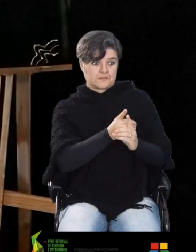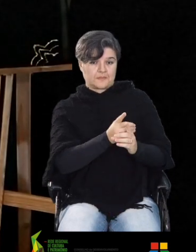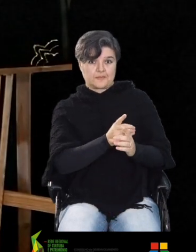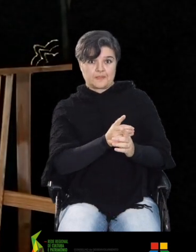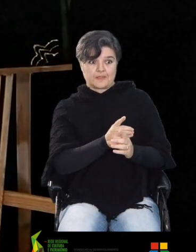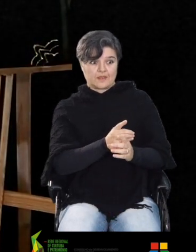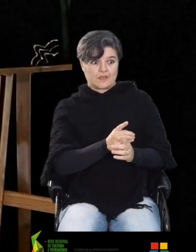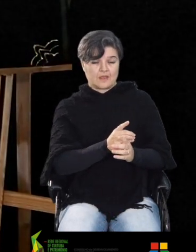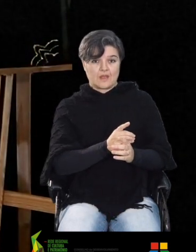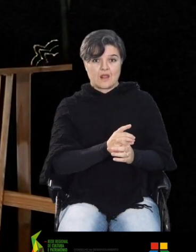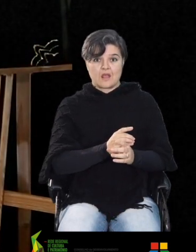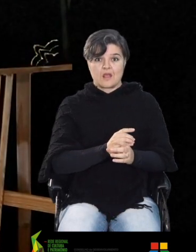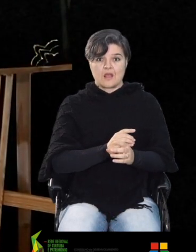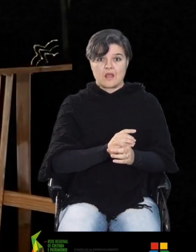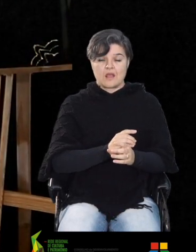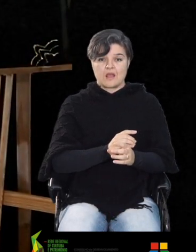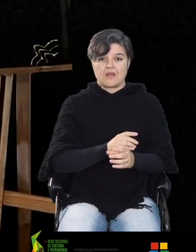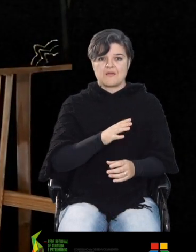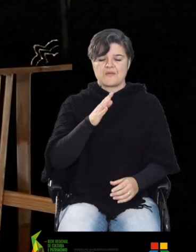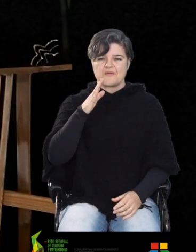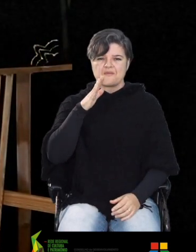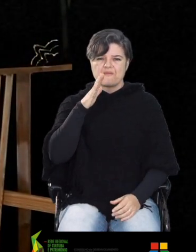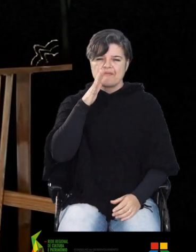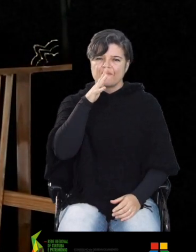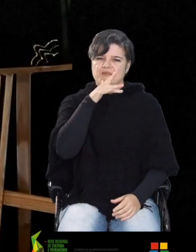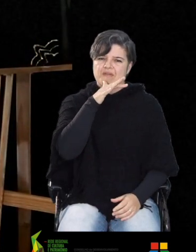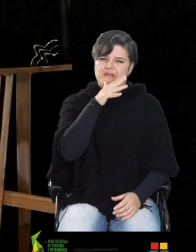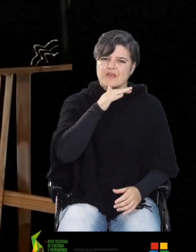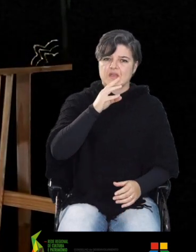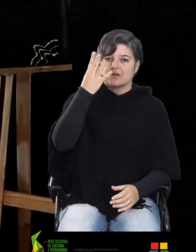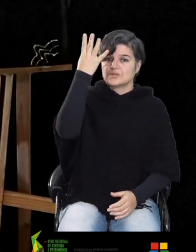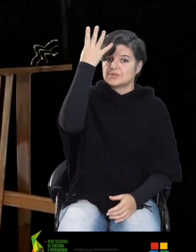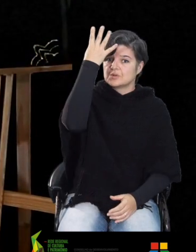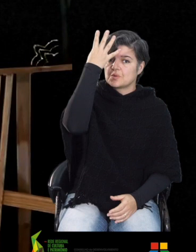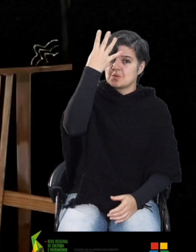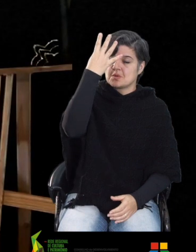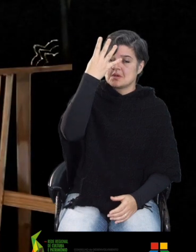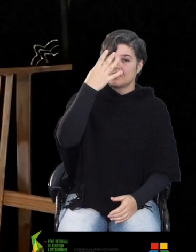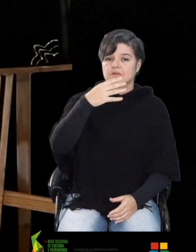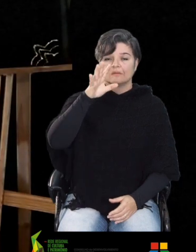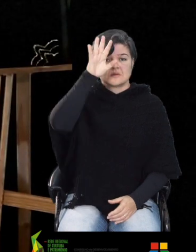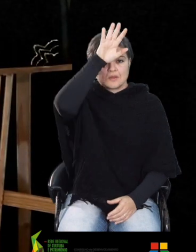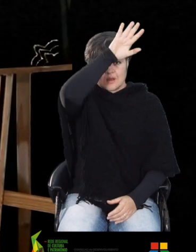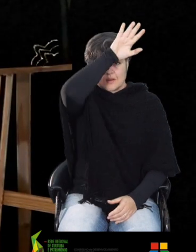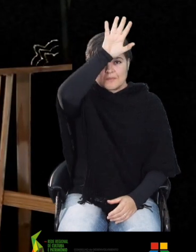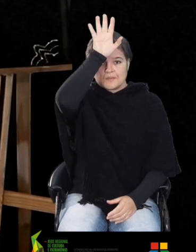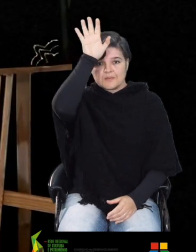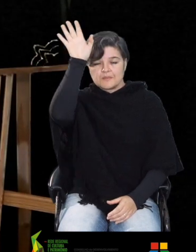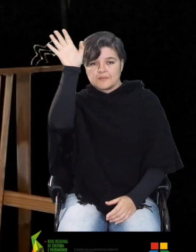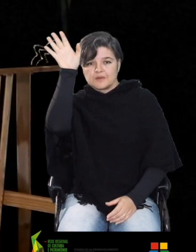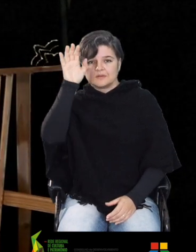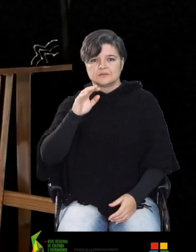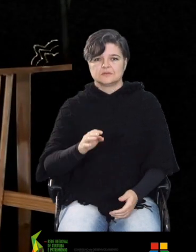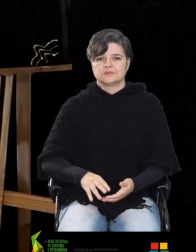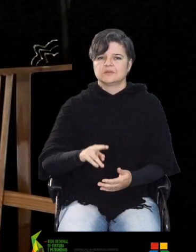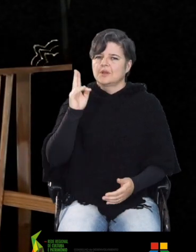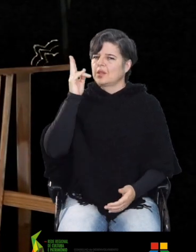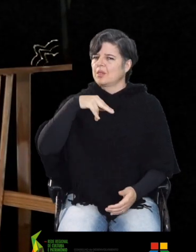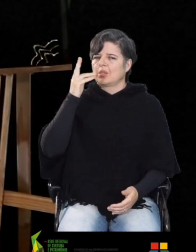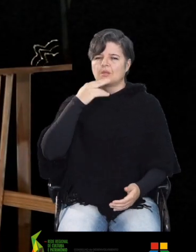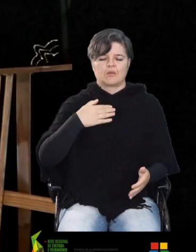monstro de quatro cabeças e saíram de lá correndo em nunca mais voltaram